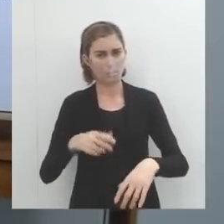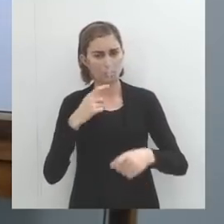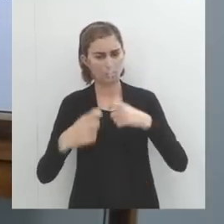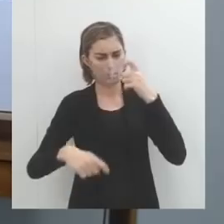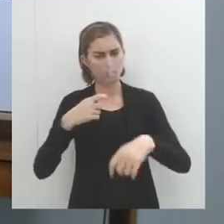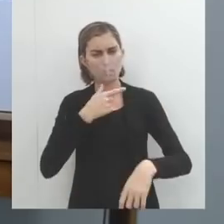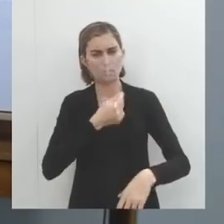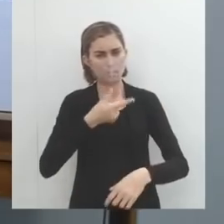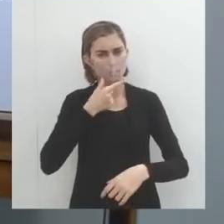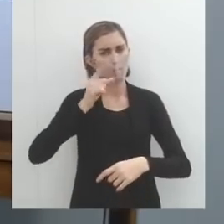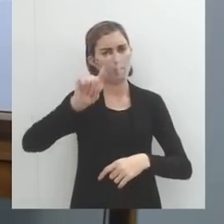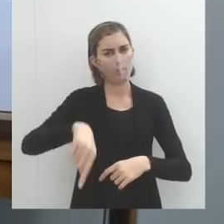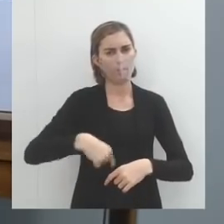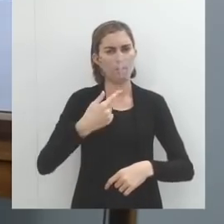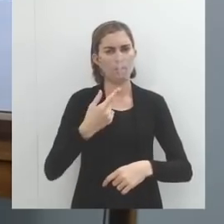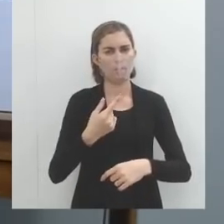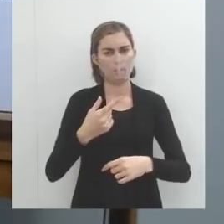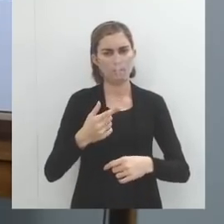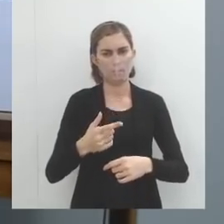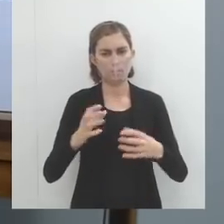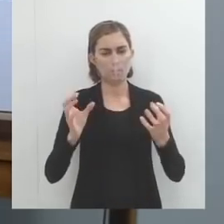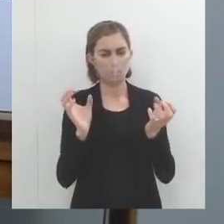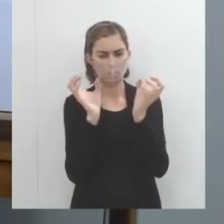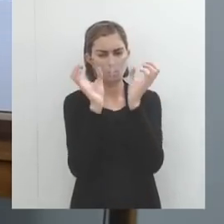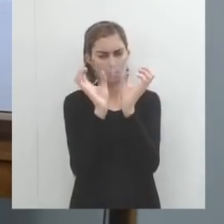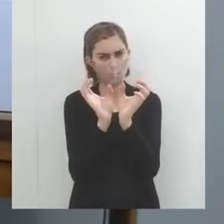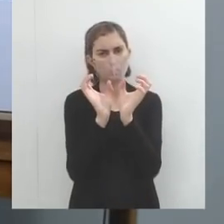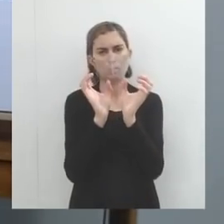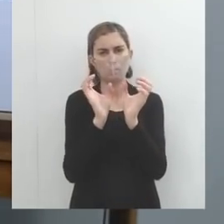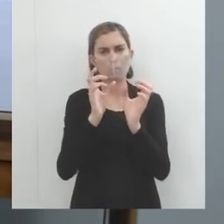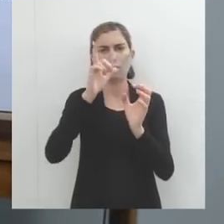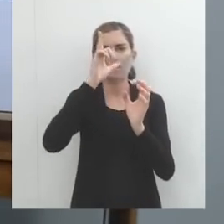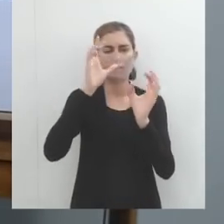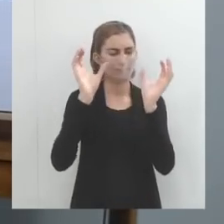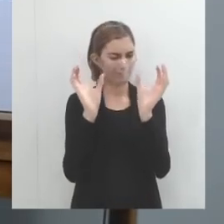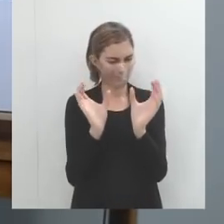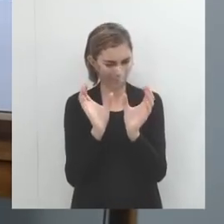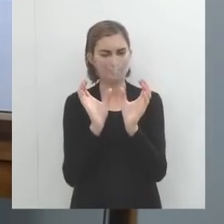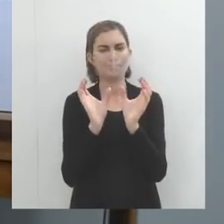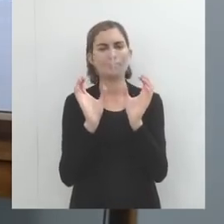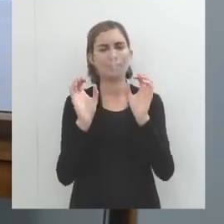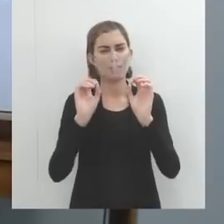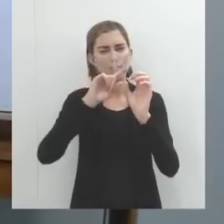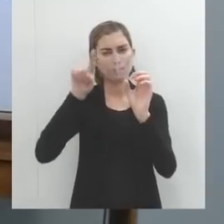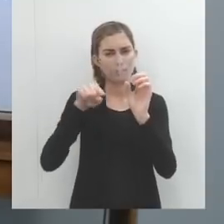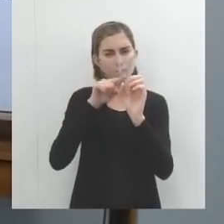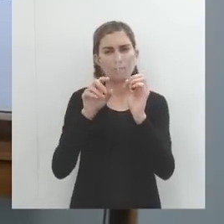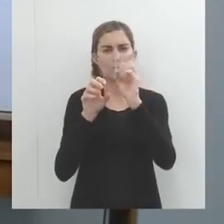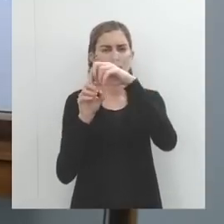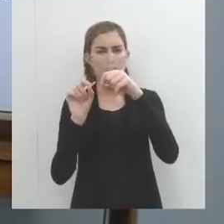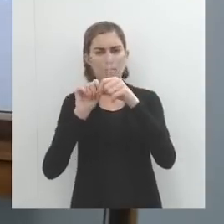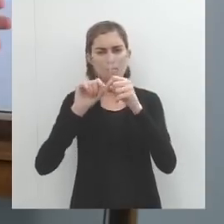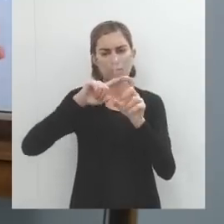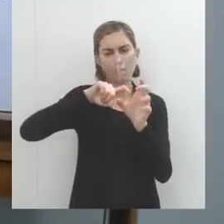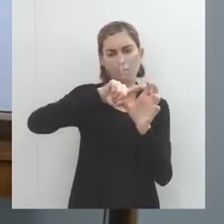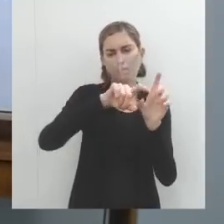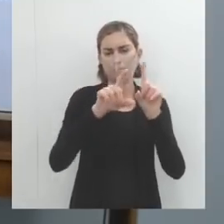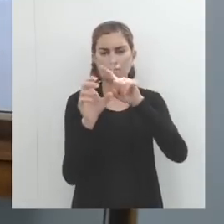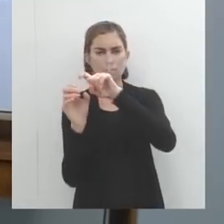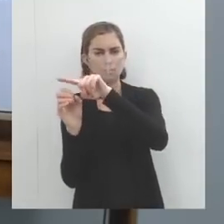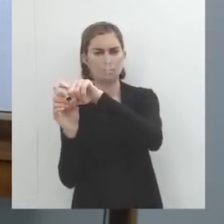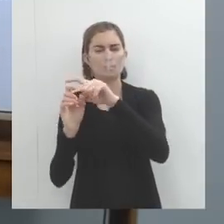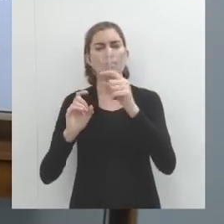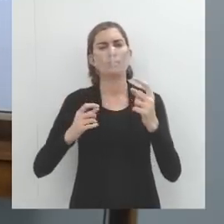reprodutor masculino é o danado dos testículos, são as nossas gônadas. É aonde a gente vai produzir os nossos